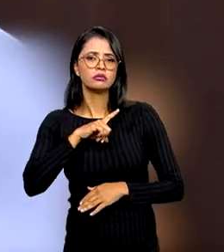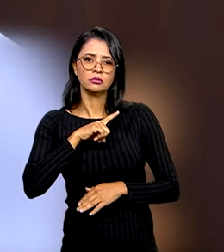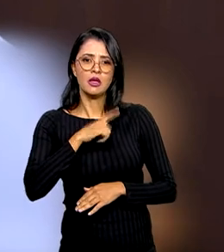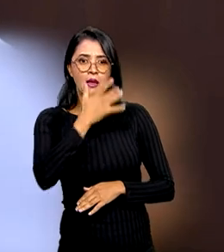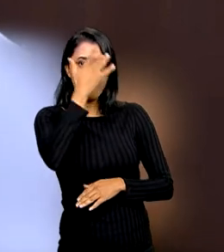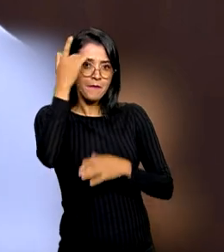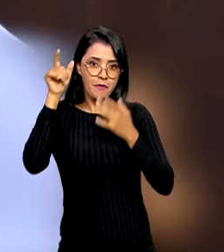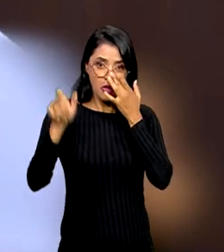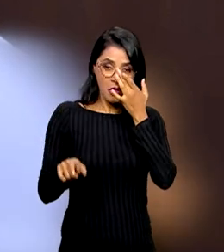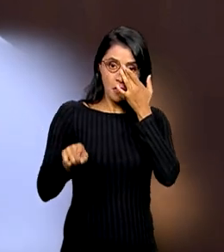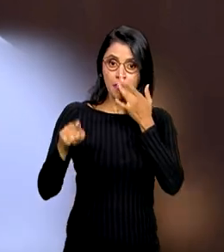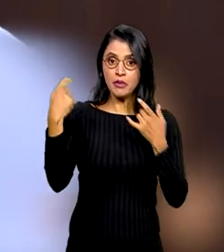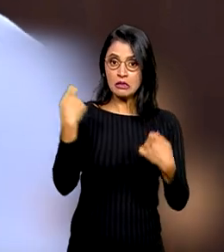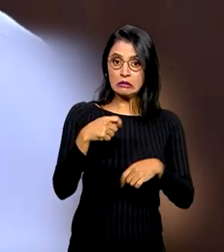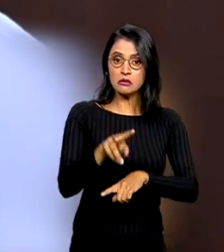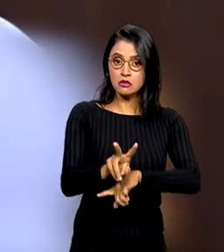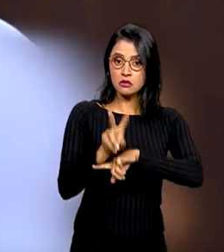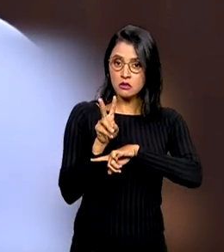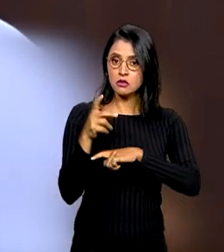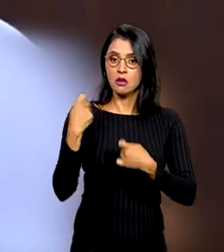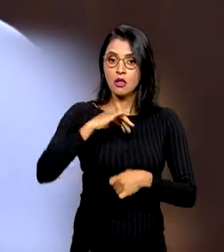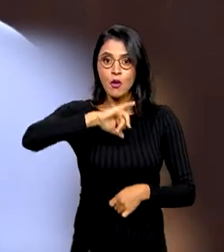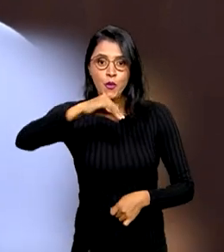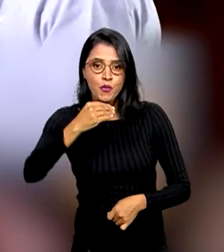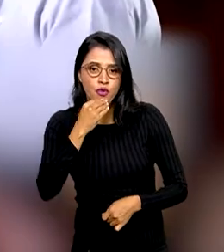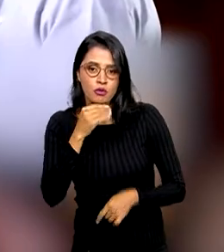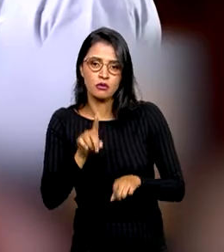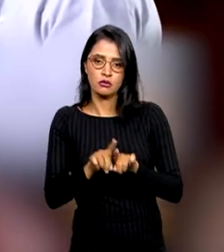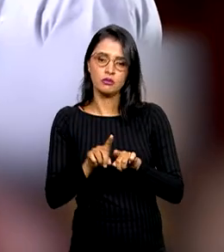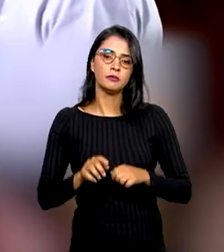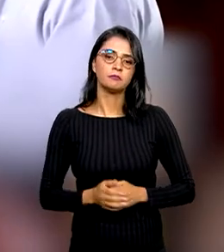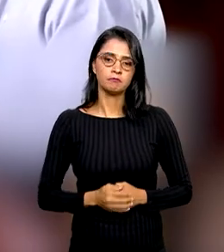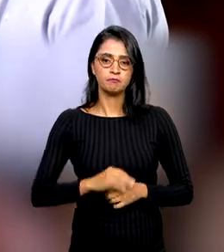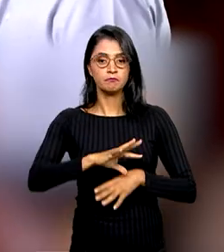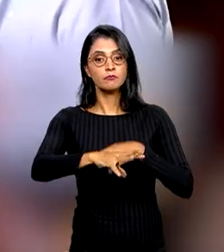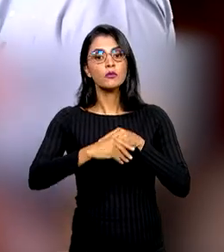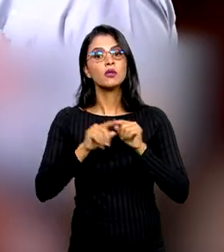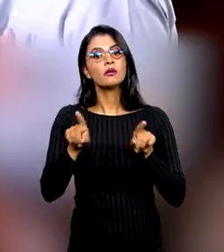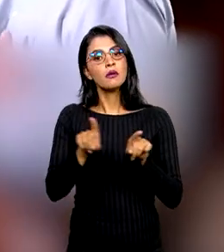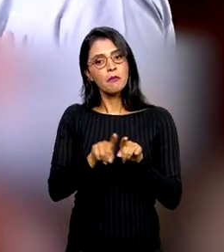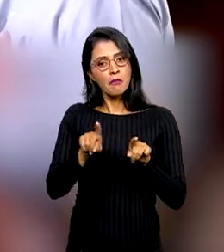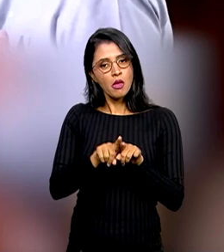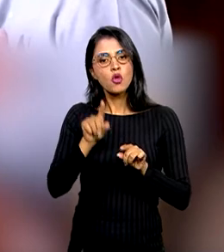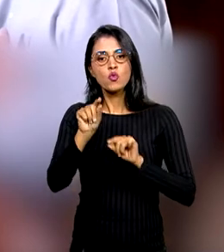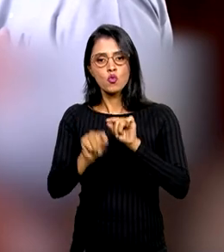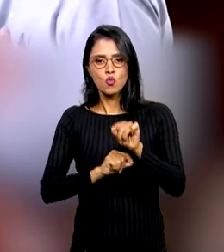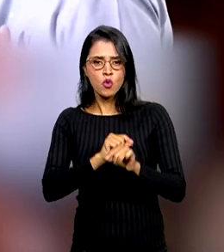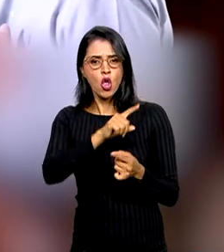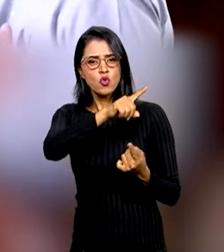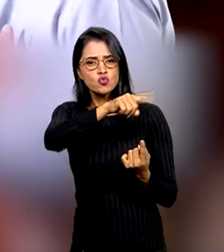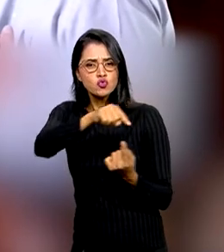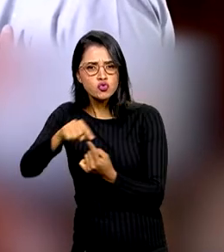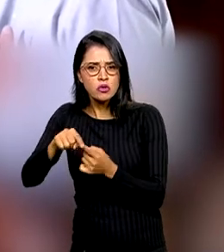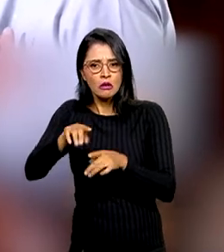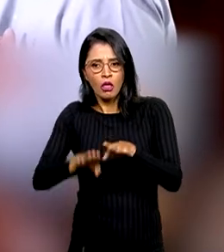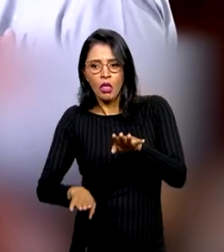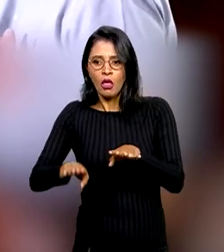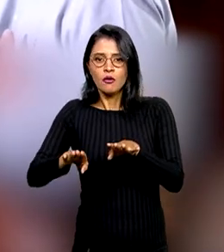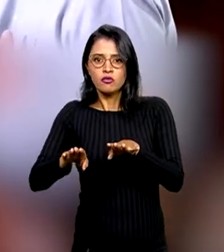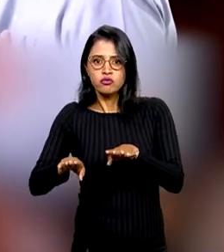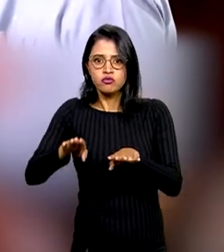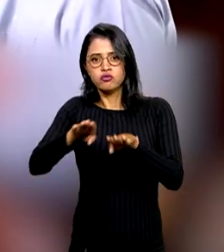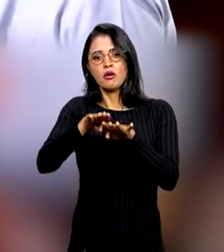gente que precisa de crédito e de oportunidade. E reiterou que reduzir todos os tipos de desigualdades